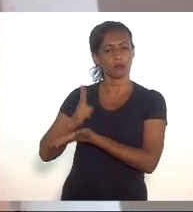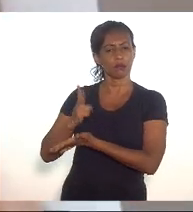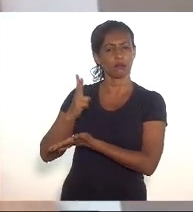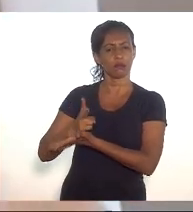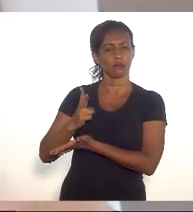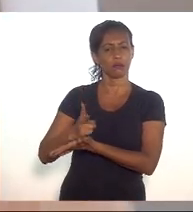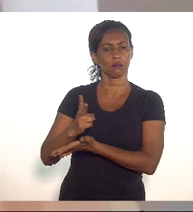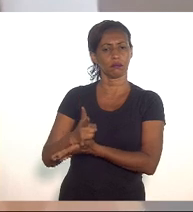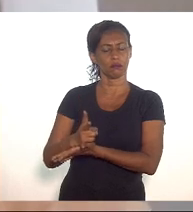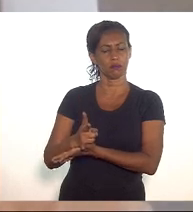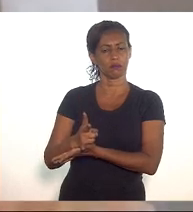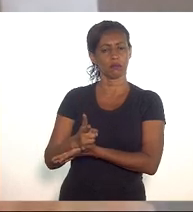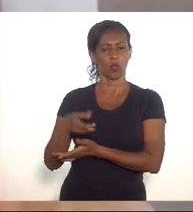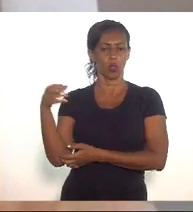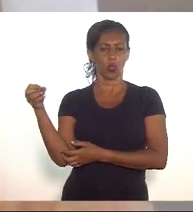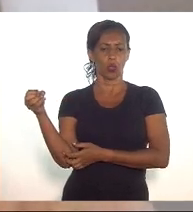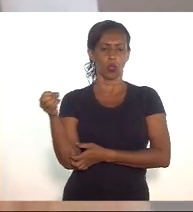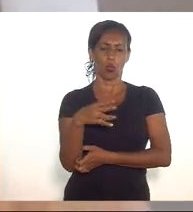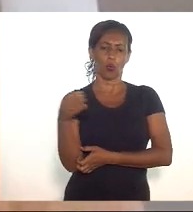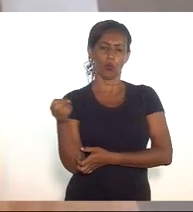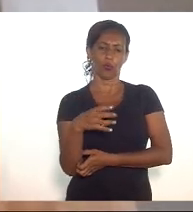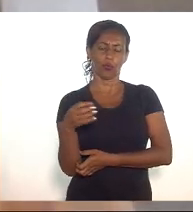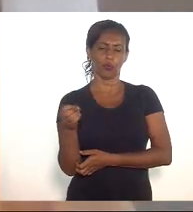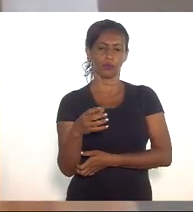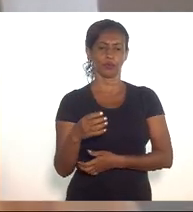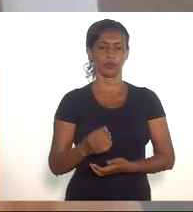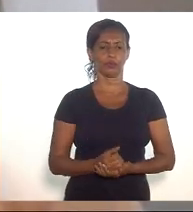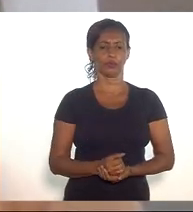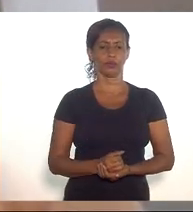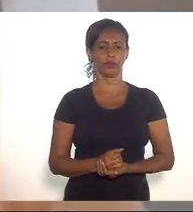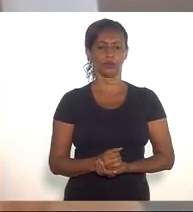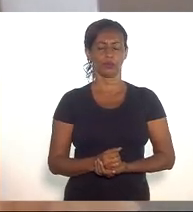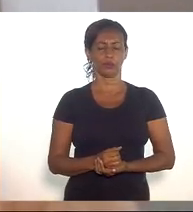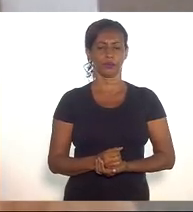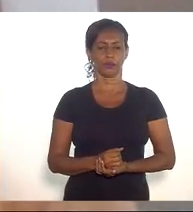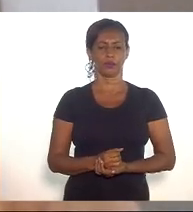na LDO que nós estamos colocando,